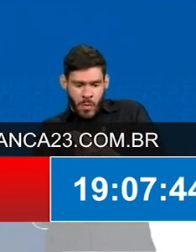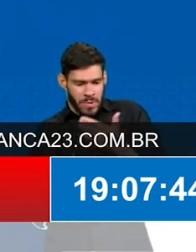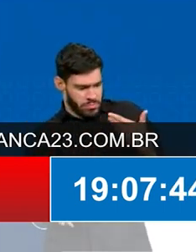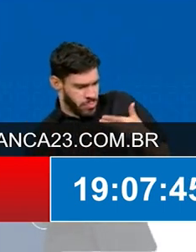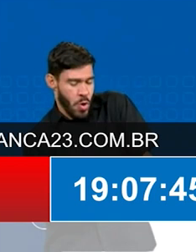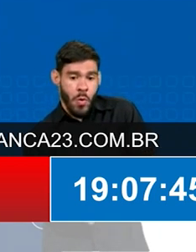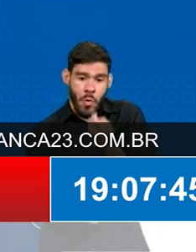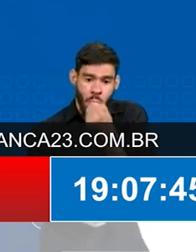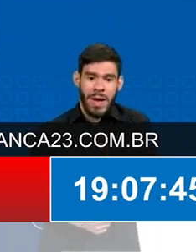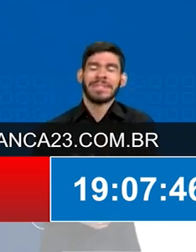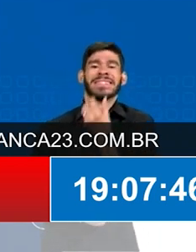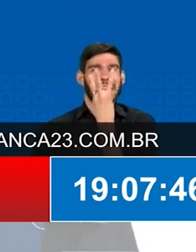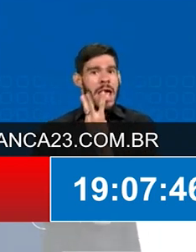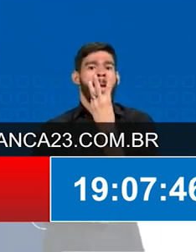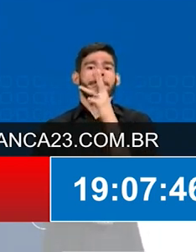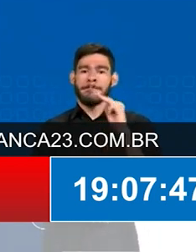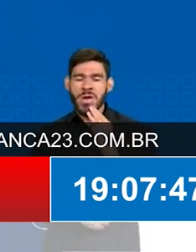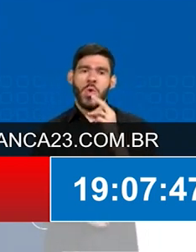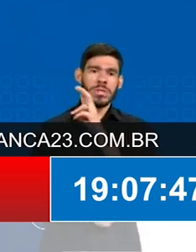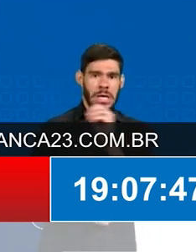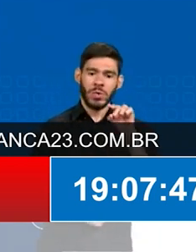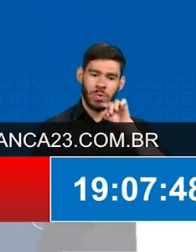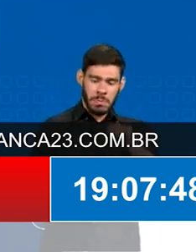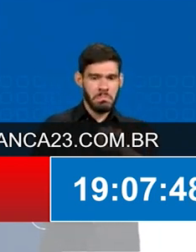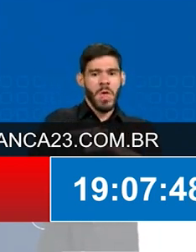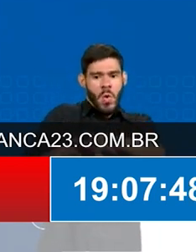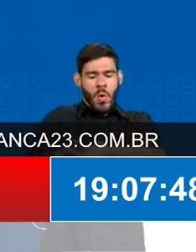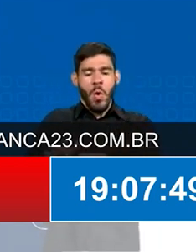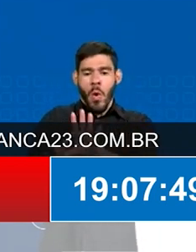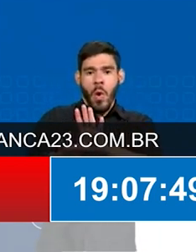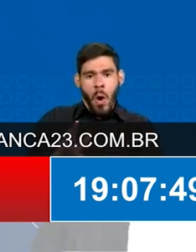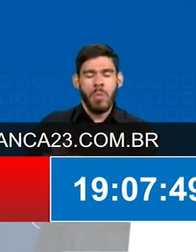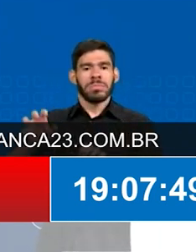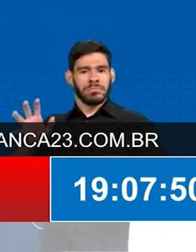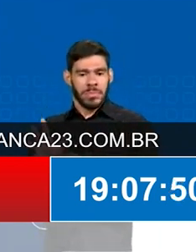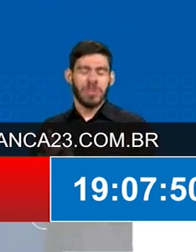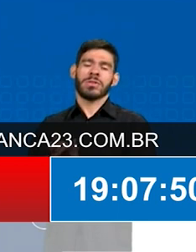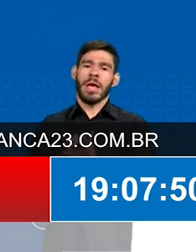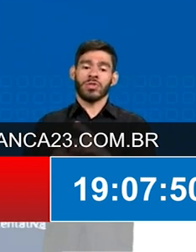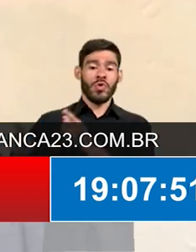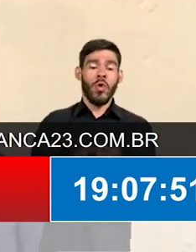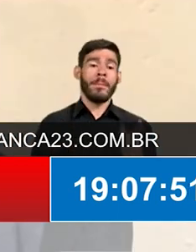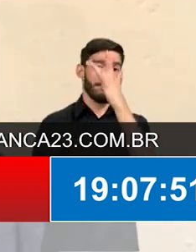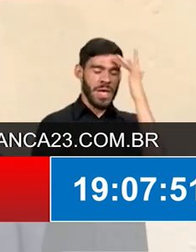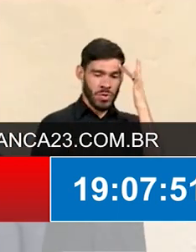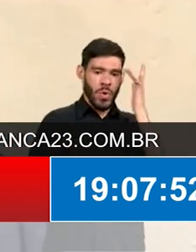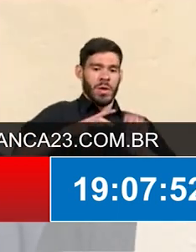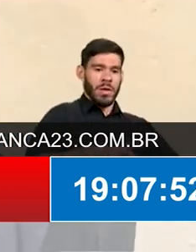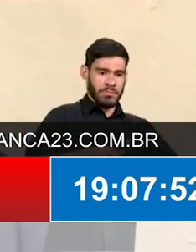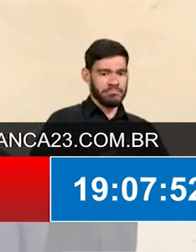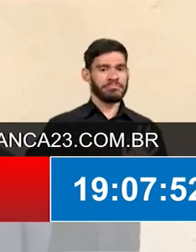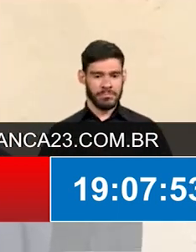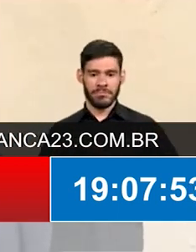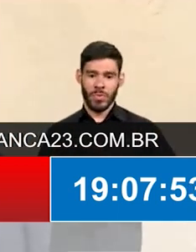milhões e meio de tentativas de fraude ou de roubo de identidade contra empresas e consumidores no Brasil. Hoje são dois